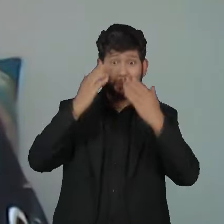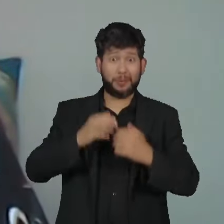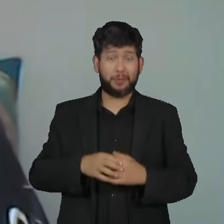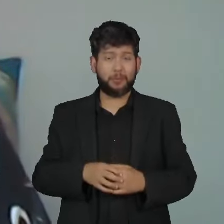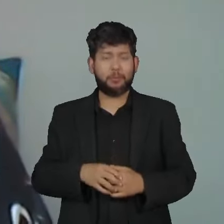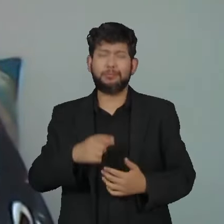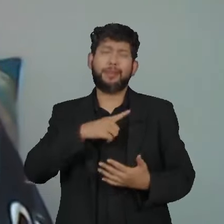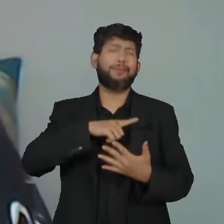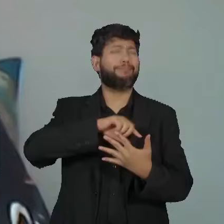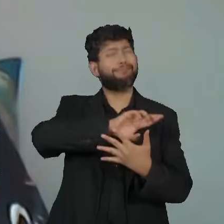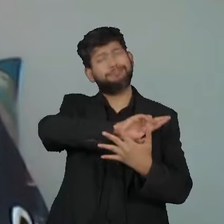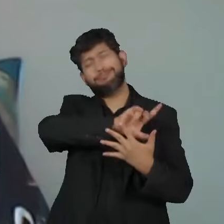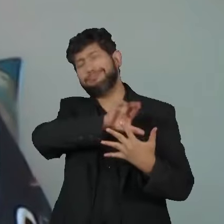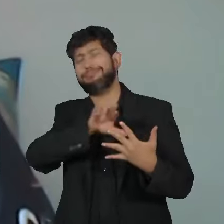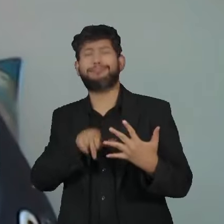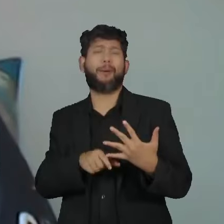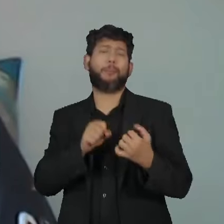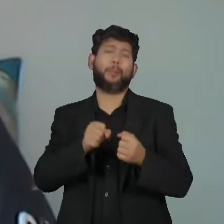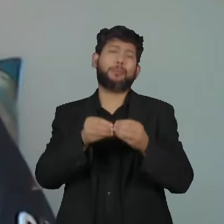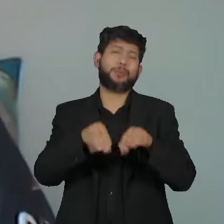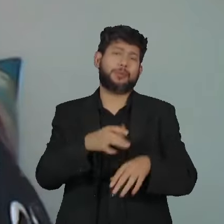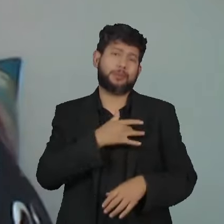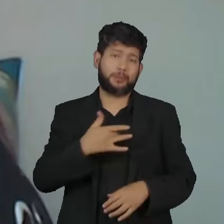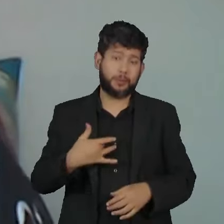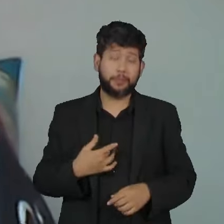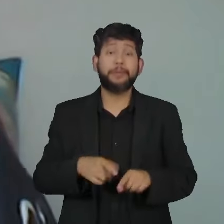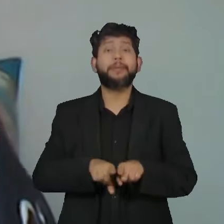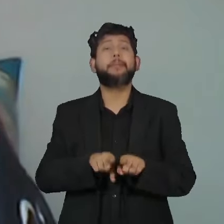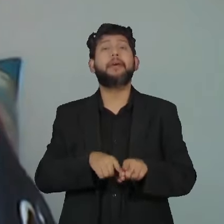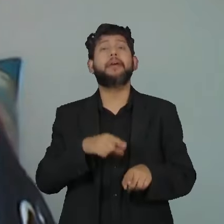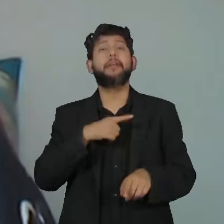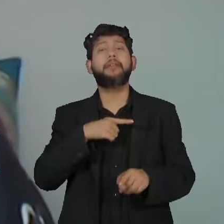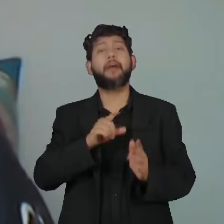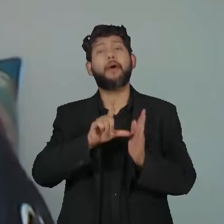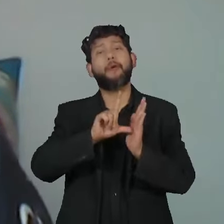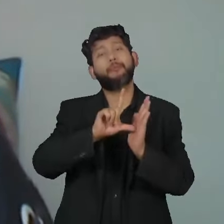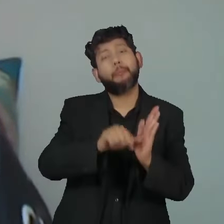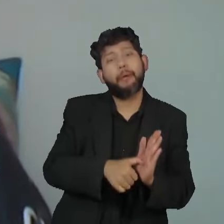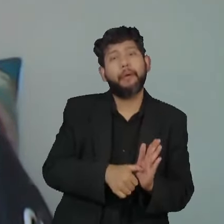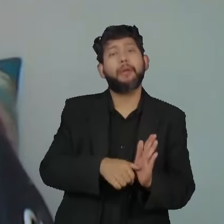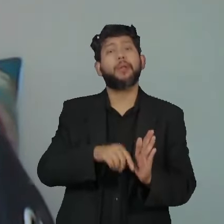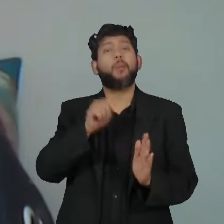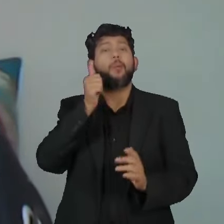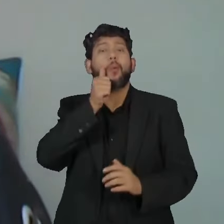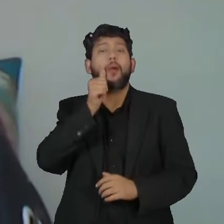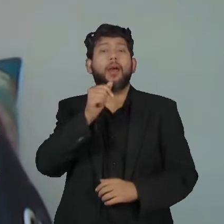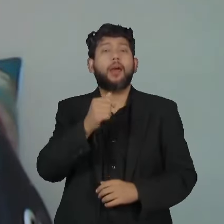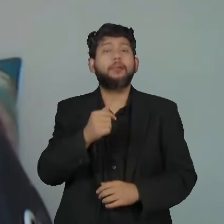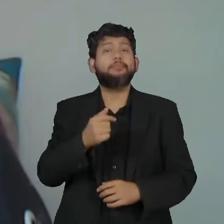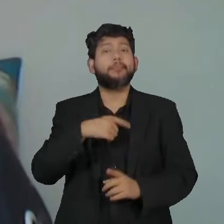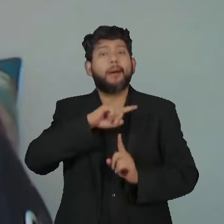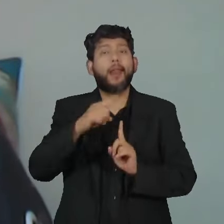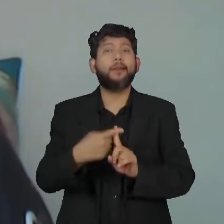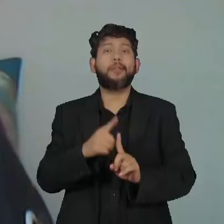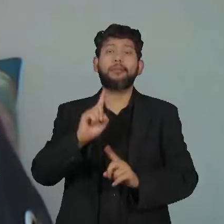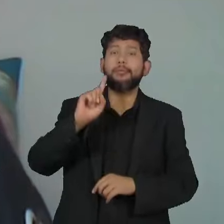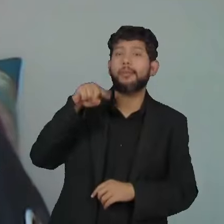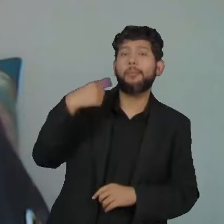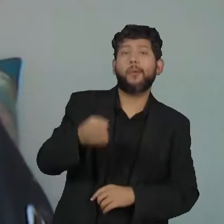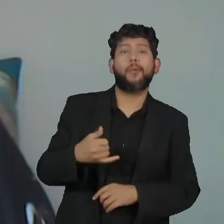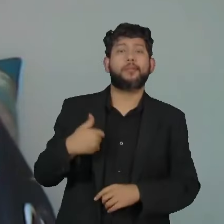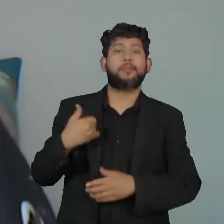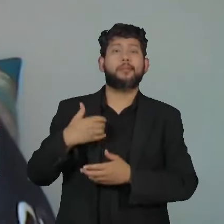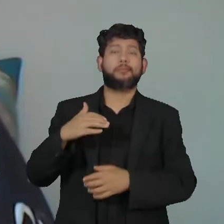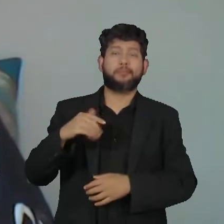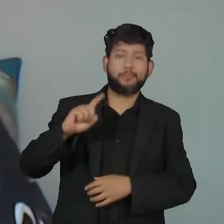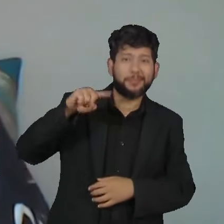inúmeros fatores. A gente tem a questão do adiamento da maternidade, que é uma realidade também das